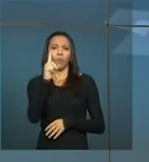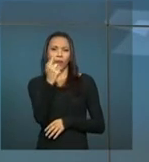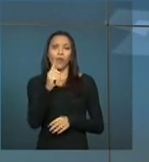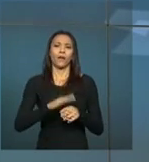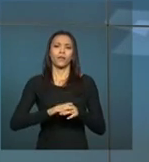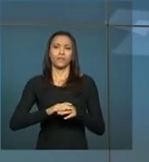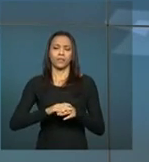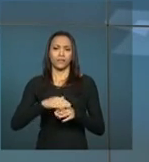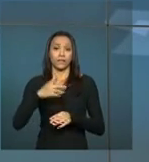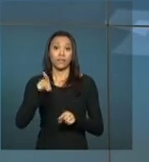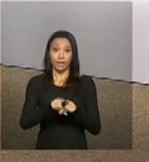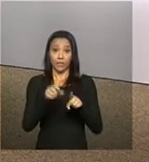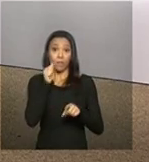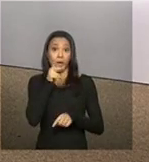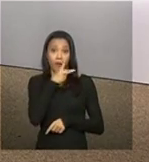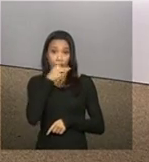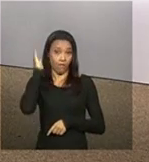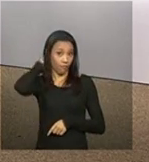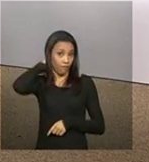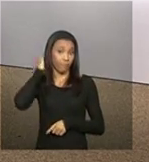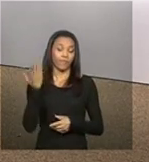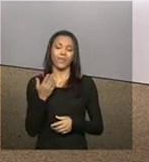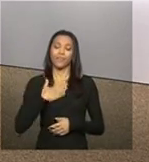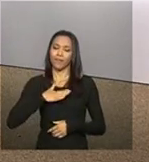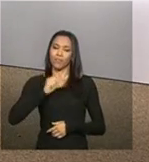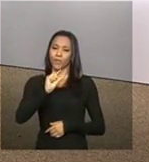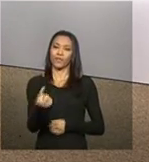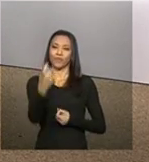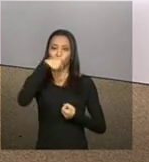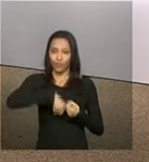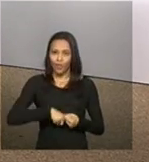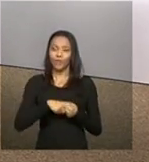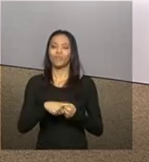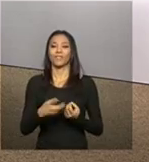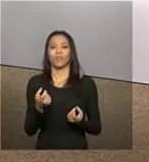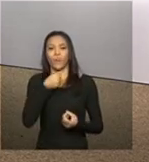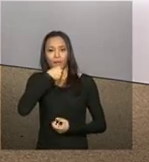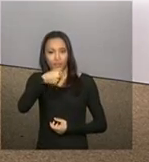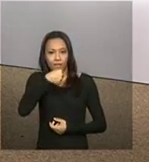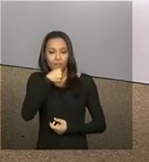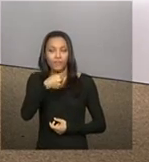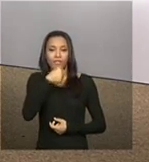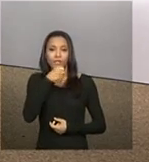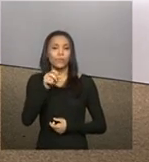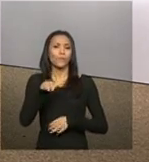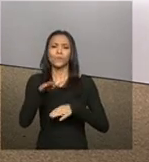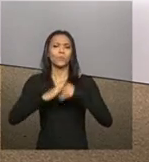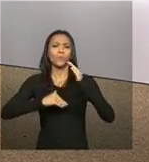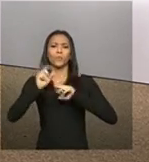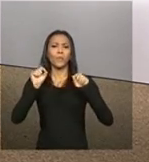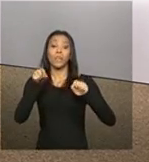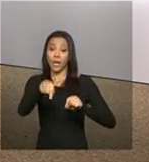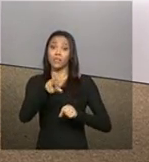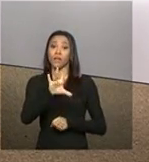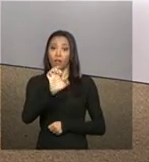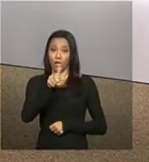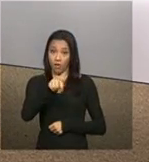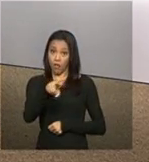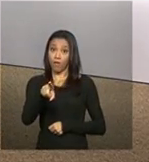Amapá e Pará. E daqui a pouco a gente volta ao vivo com a entrevista coletiva sobre esse leilão